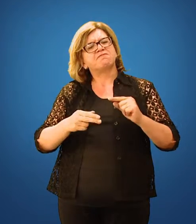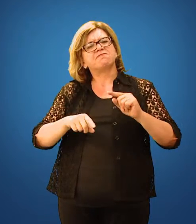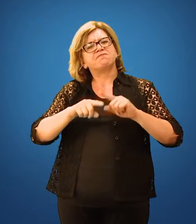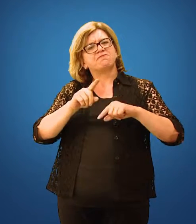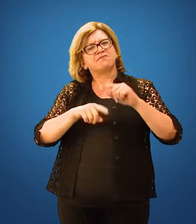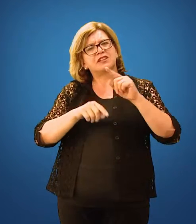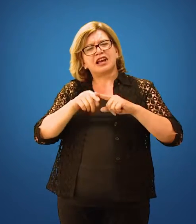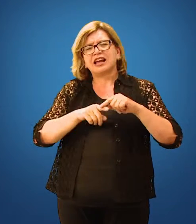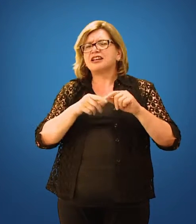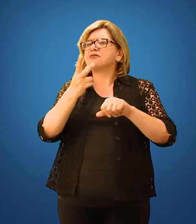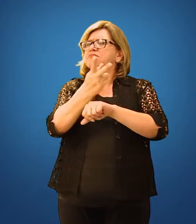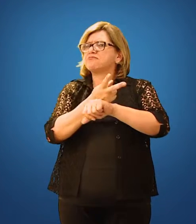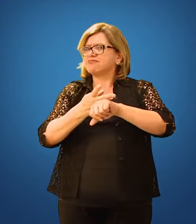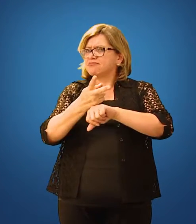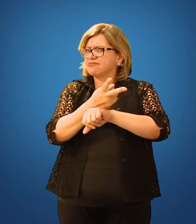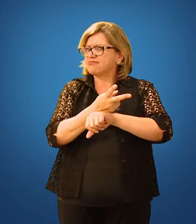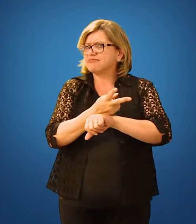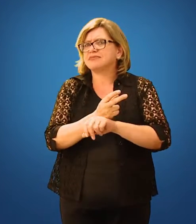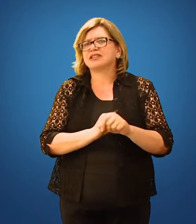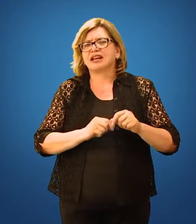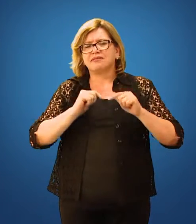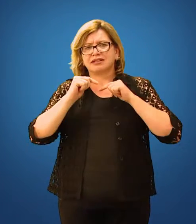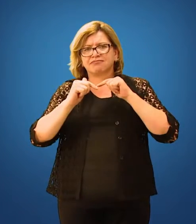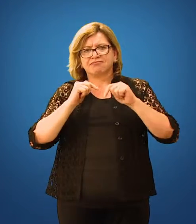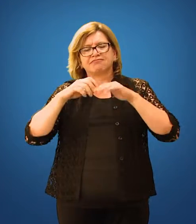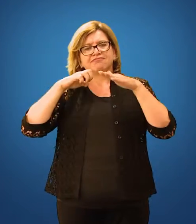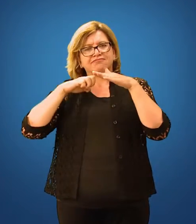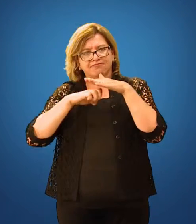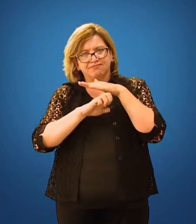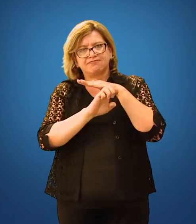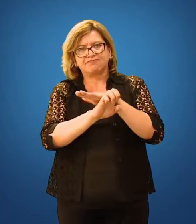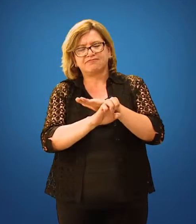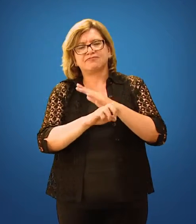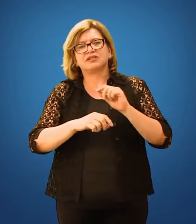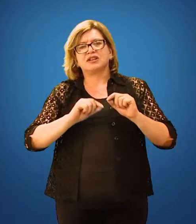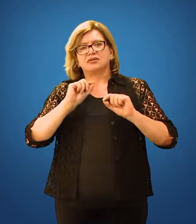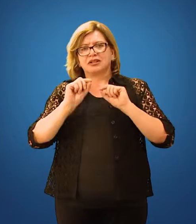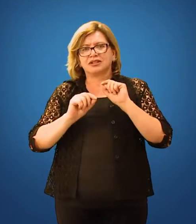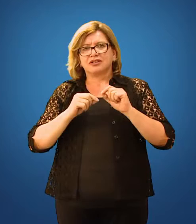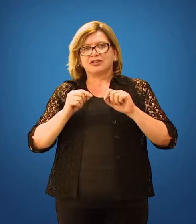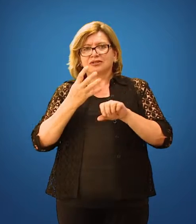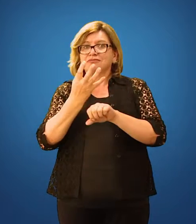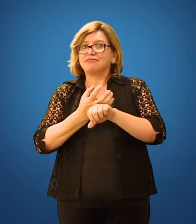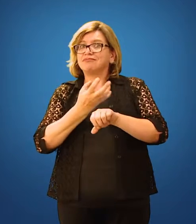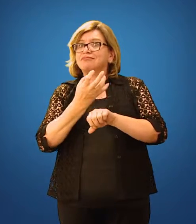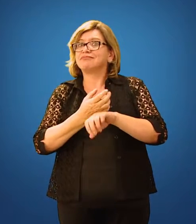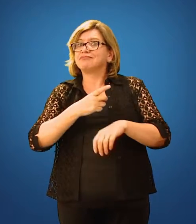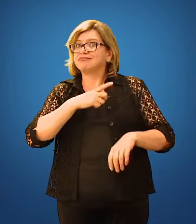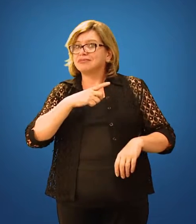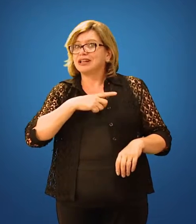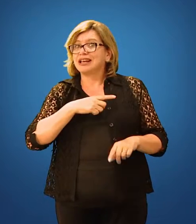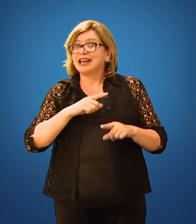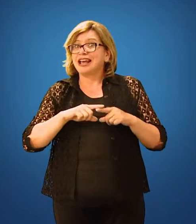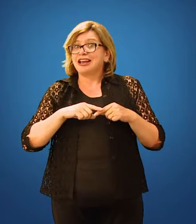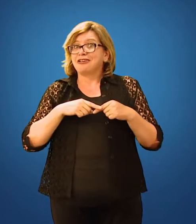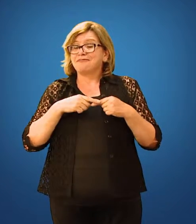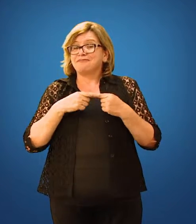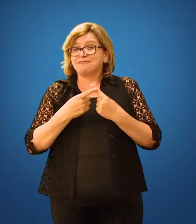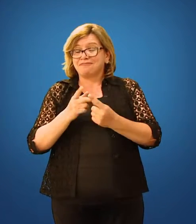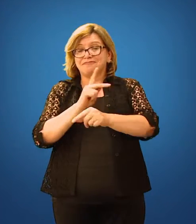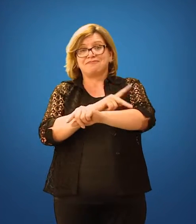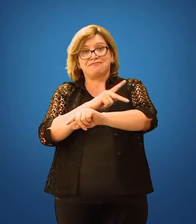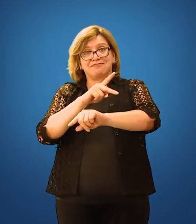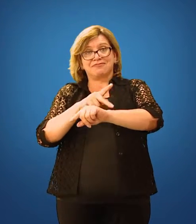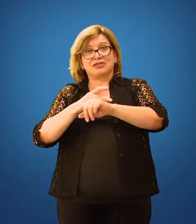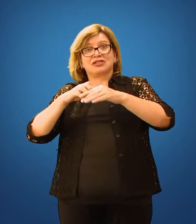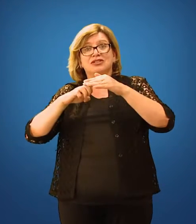buscar novos materiais para poder trabalhar a pedagogia empreendedora, o que a gente tem dá conta dos nossos conteúdos, mas não dá conta da pedagogia empreendedora, nós